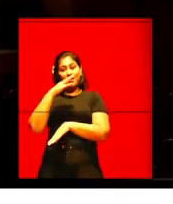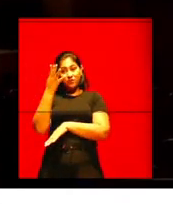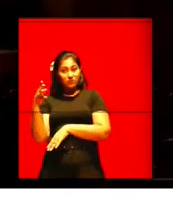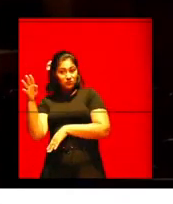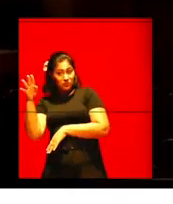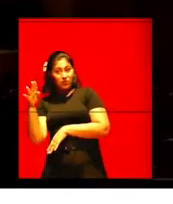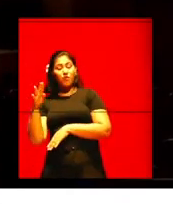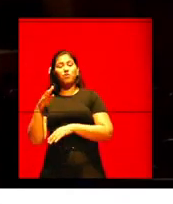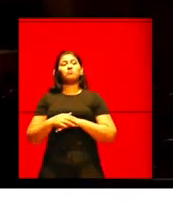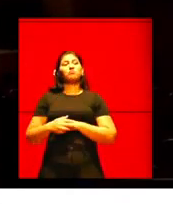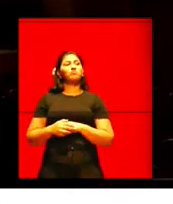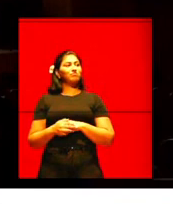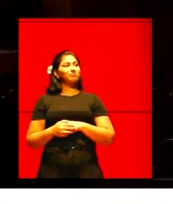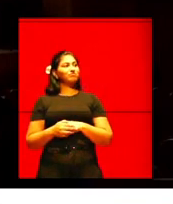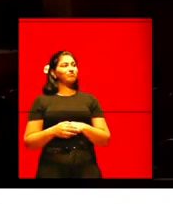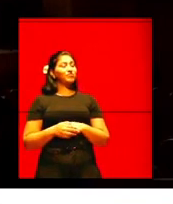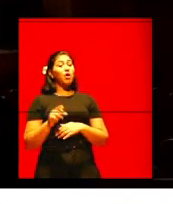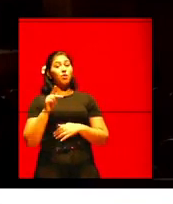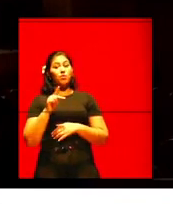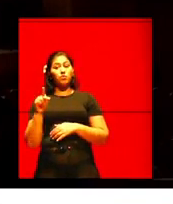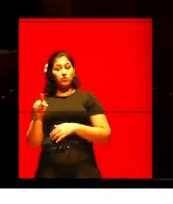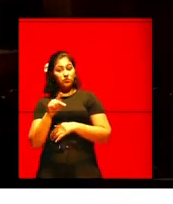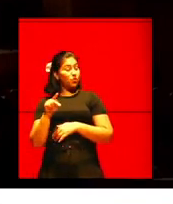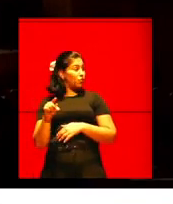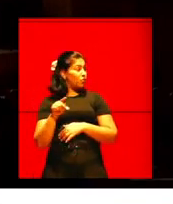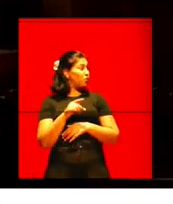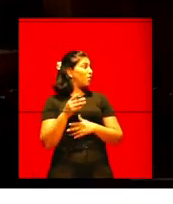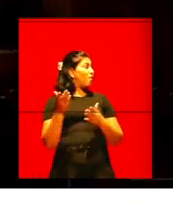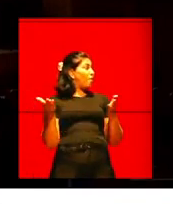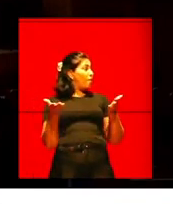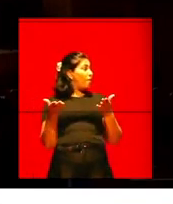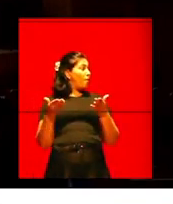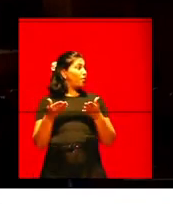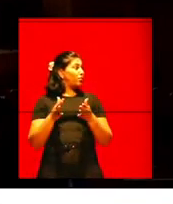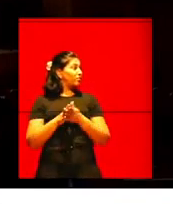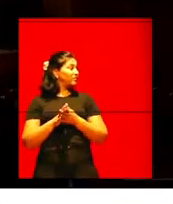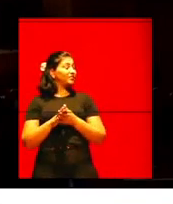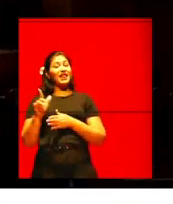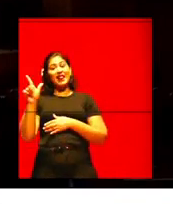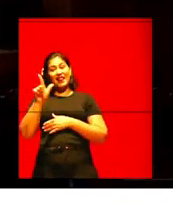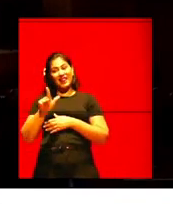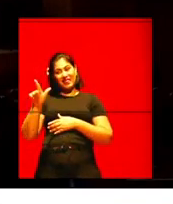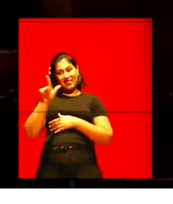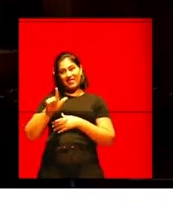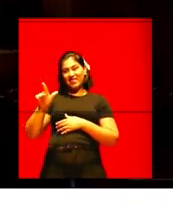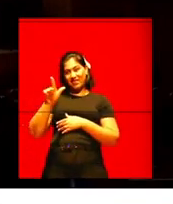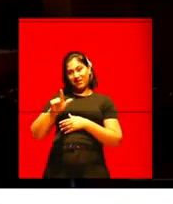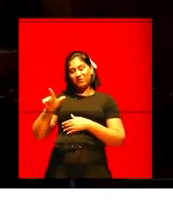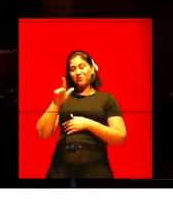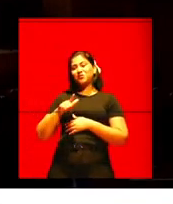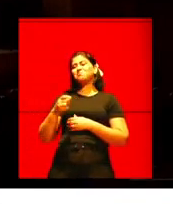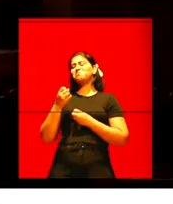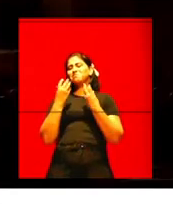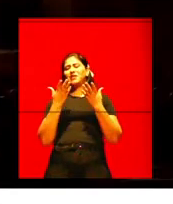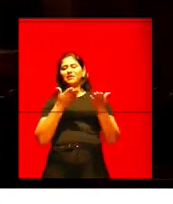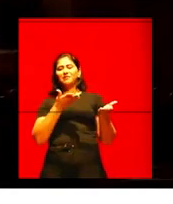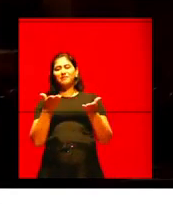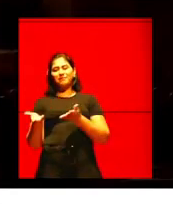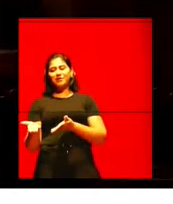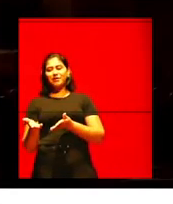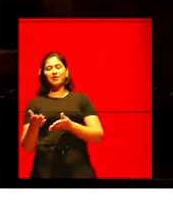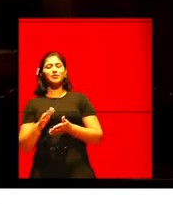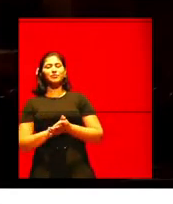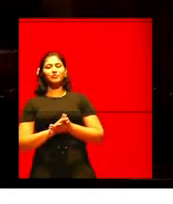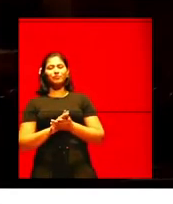Professor Eulison Nogueira, que vai nos abrilhantar nossa tarde com um aulão de literatura. Seja muito bem-vindo, professor. O palco é